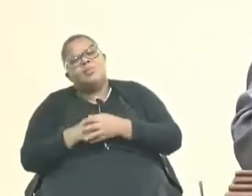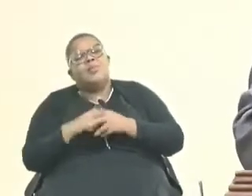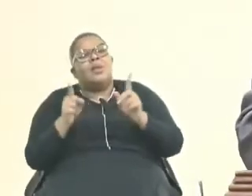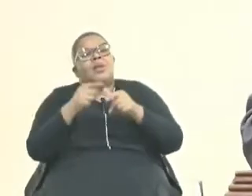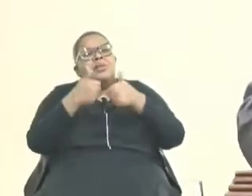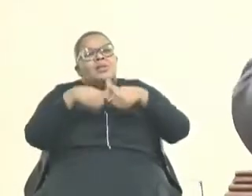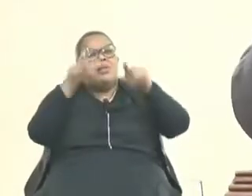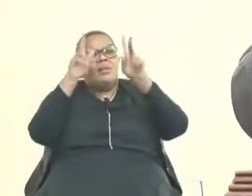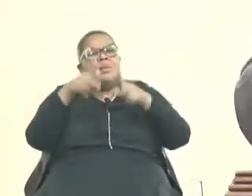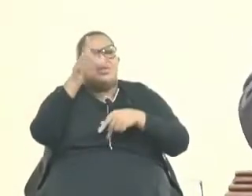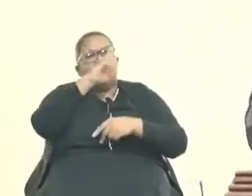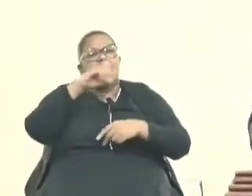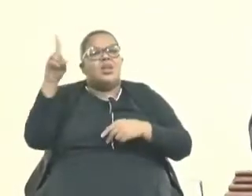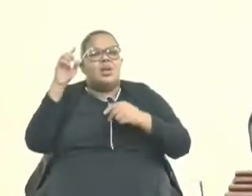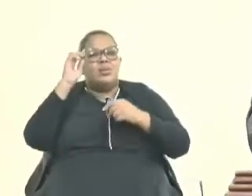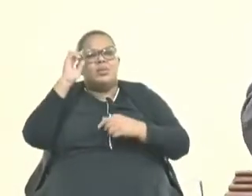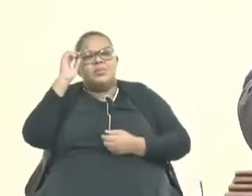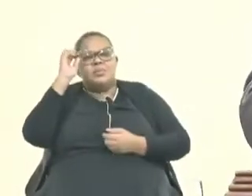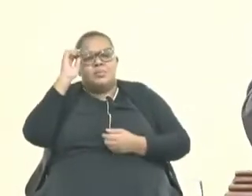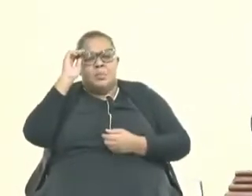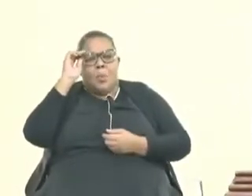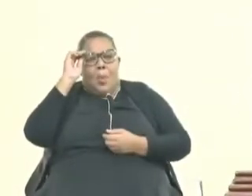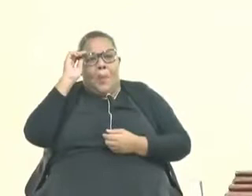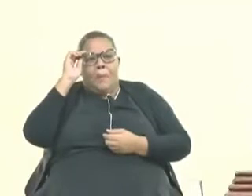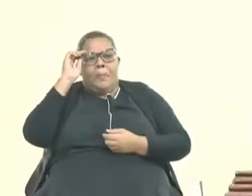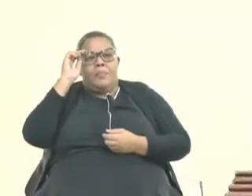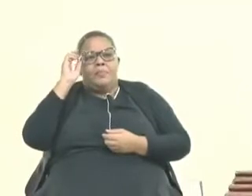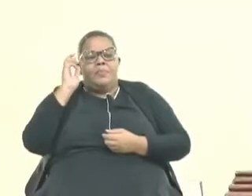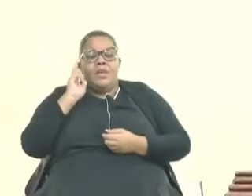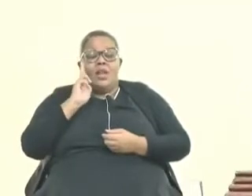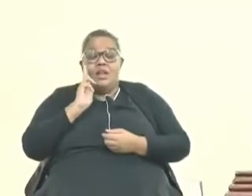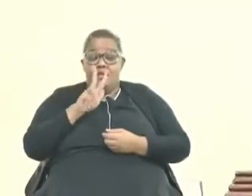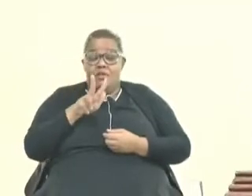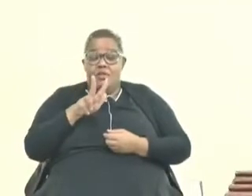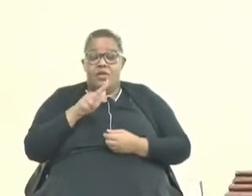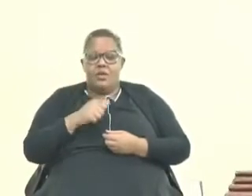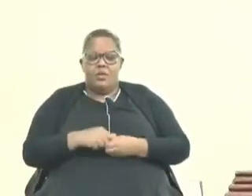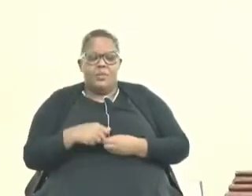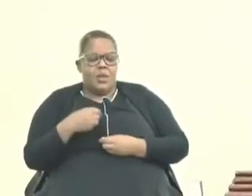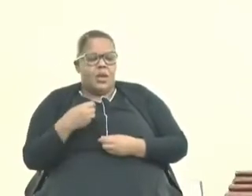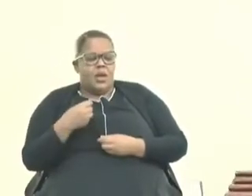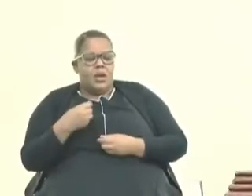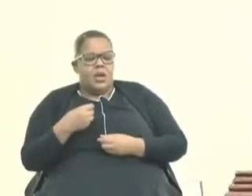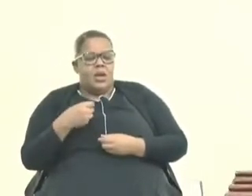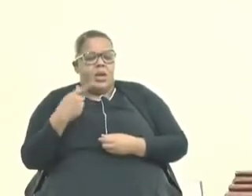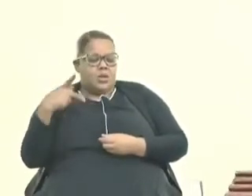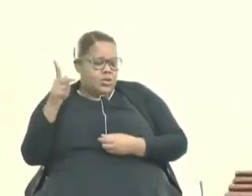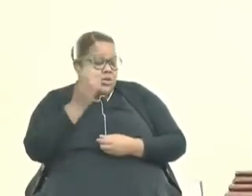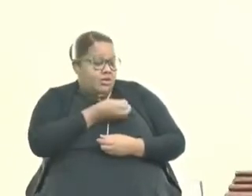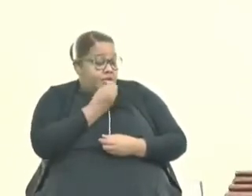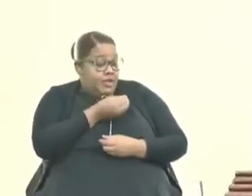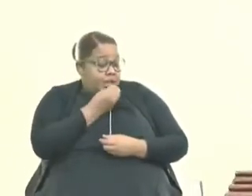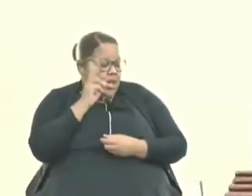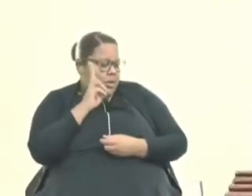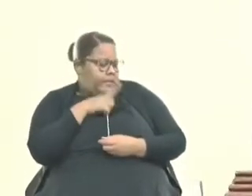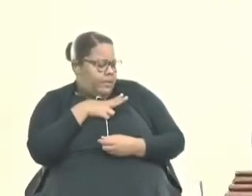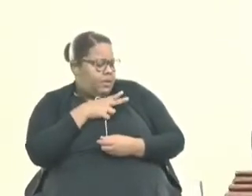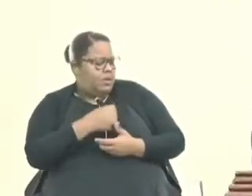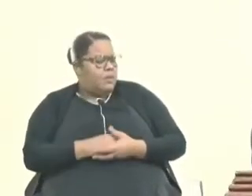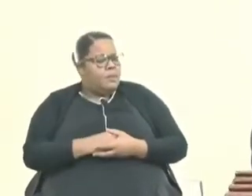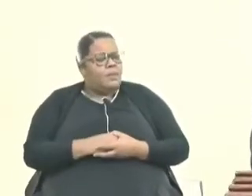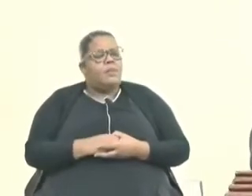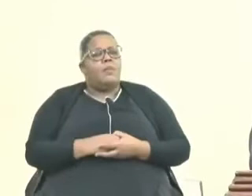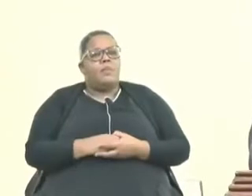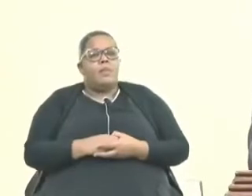texto que nós iremos reconheceu sua situação ensinou o menino Samuel